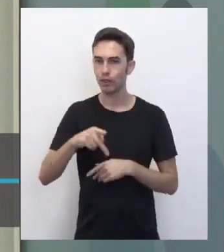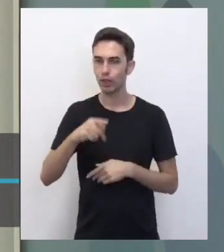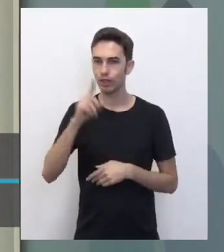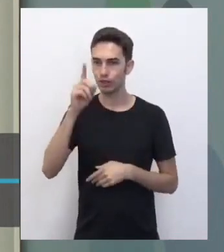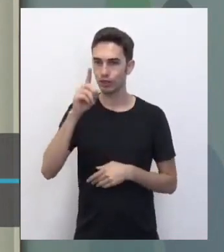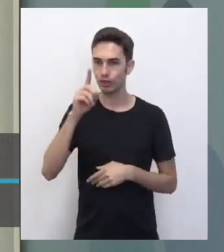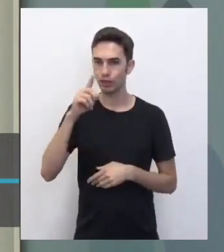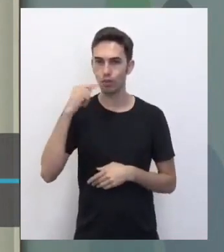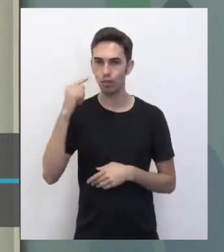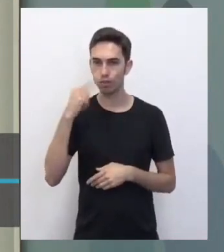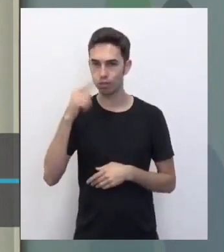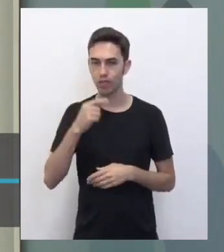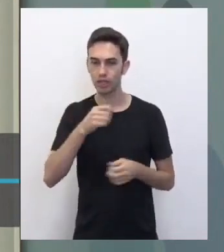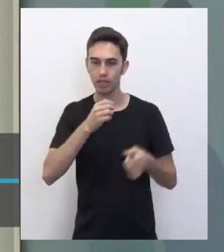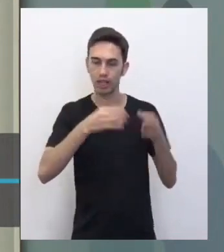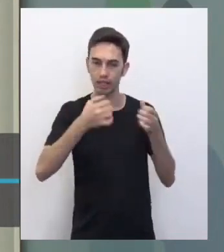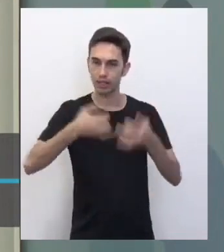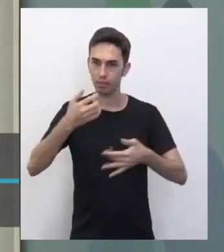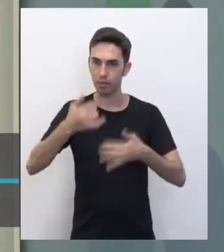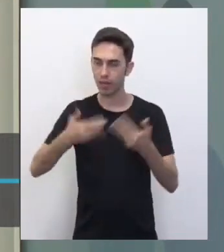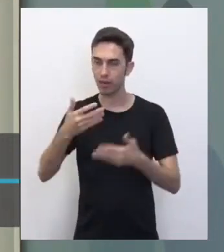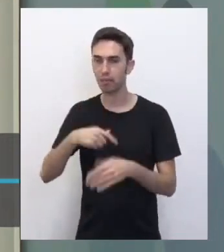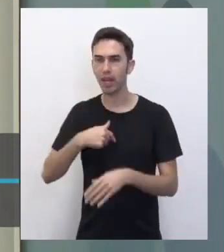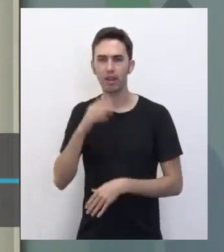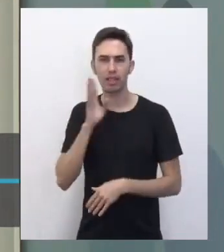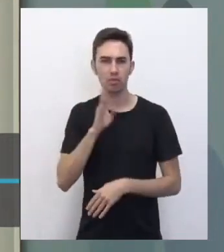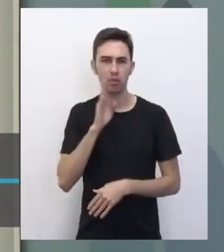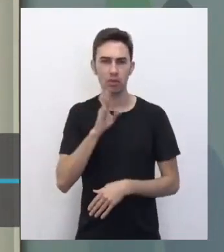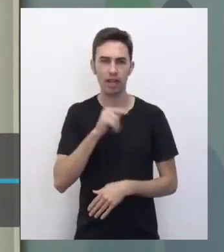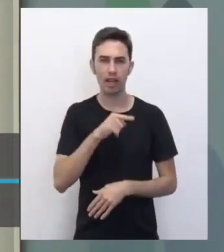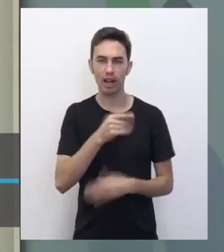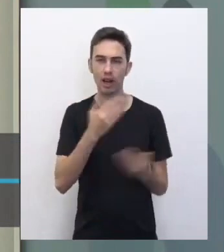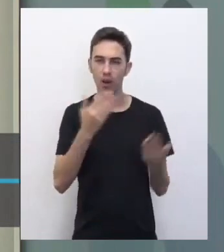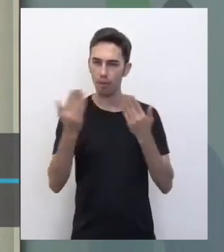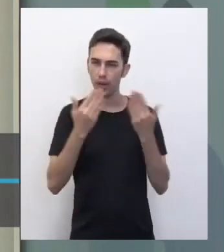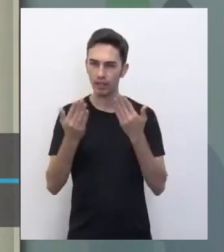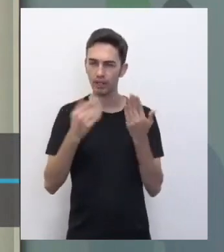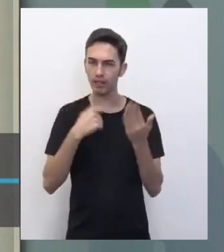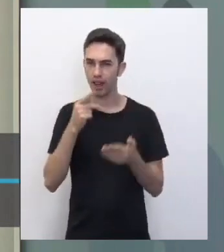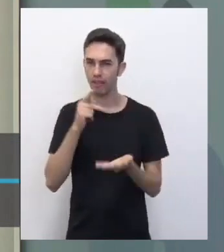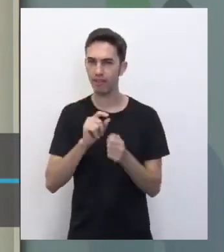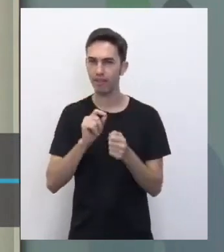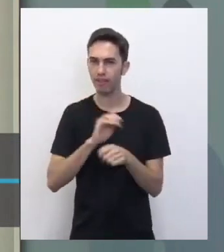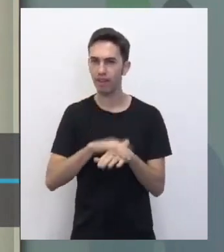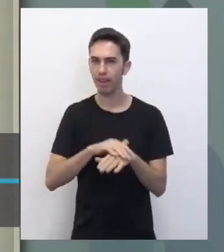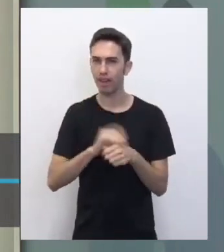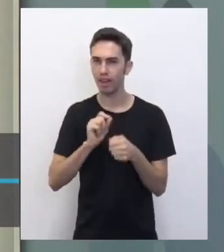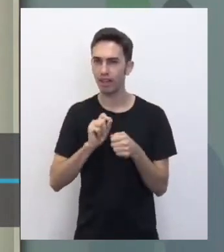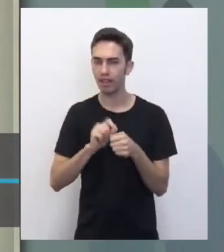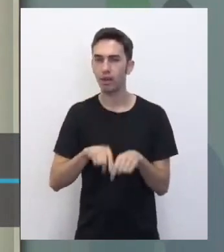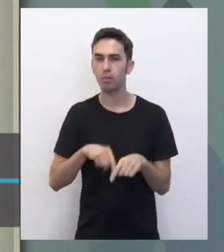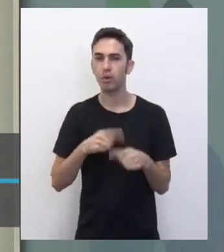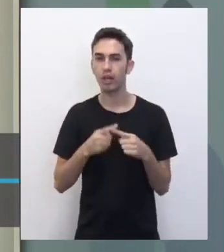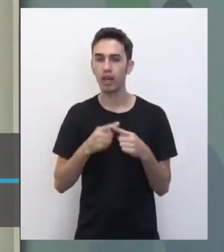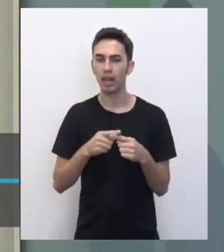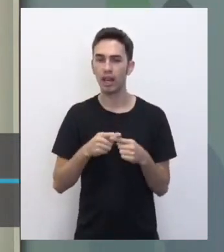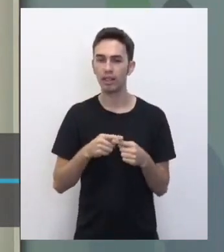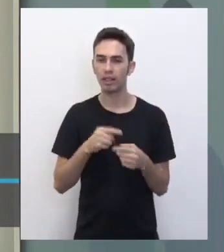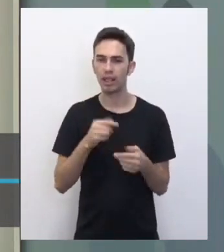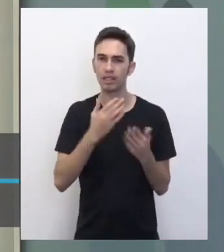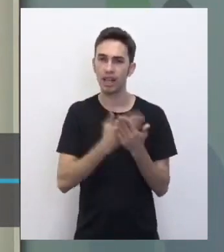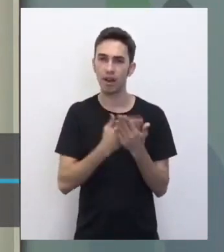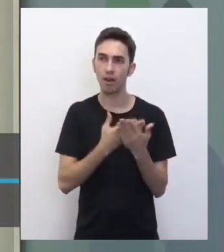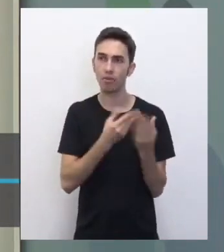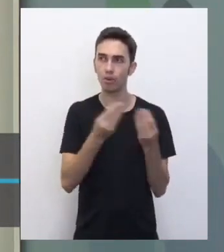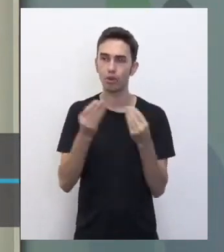muito interessante uma comparação que ela fez. Porque muita gente nessa aula fictícia respondeu, olha, é óbvio que é